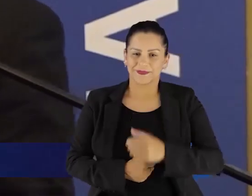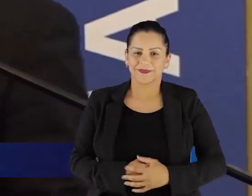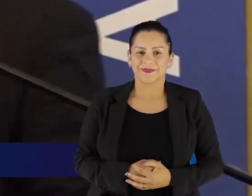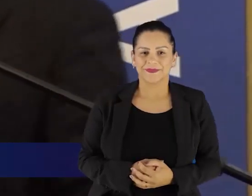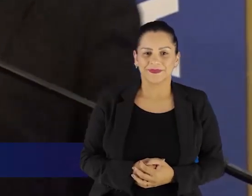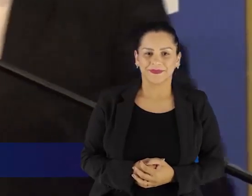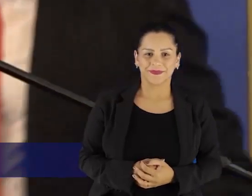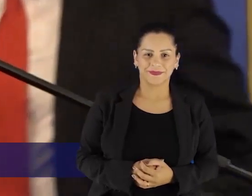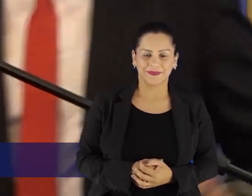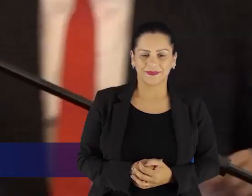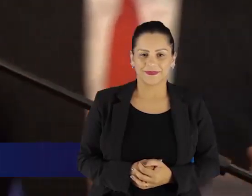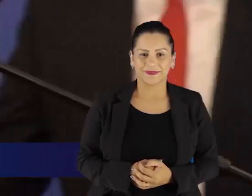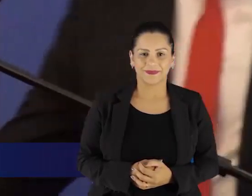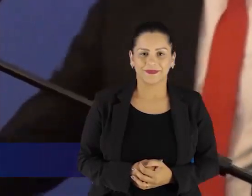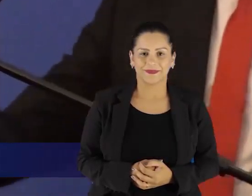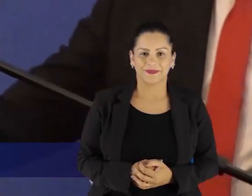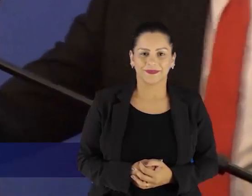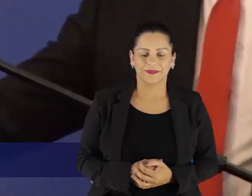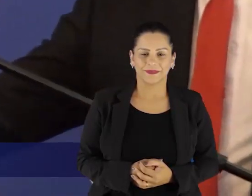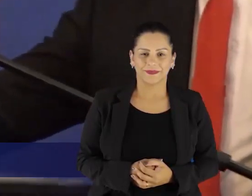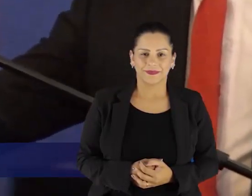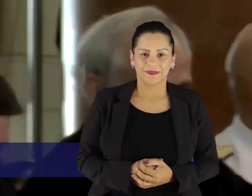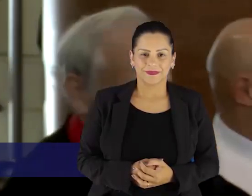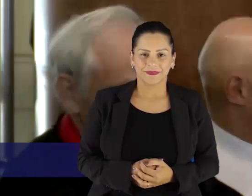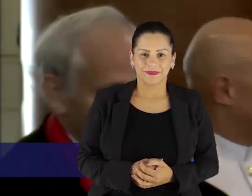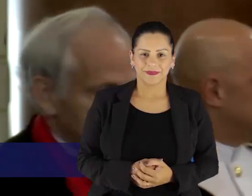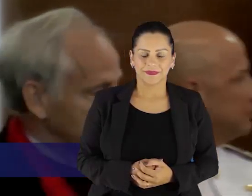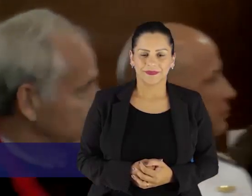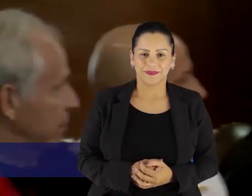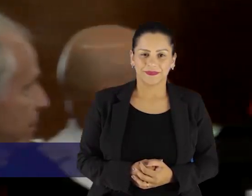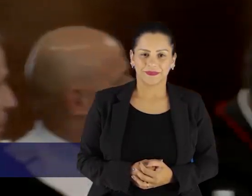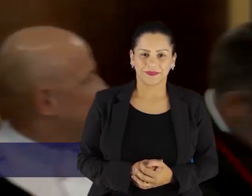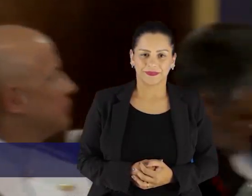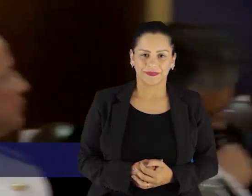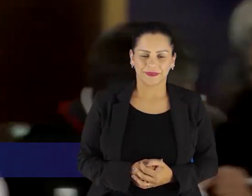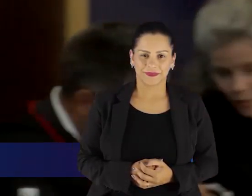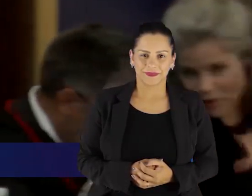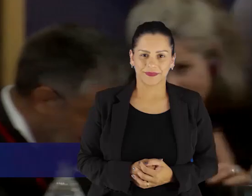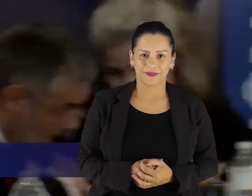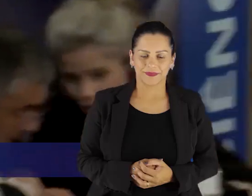de São Paulo E aí